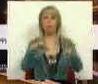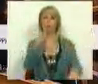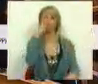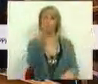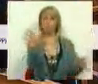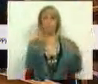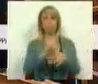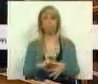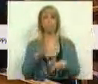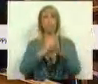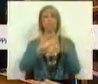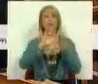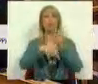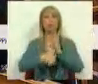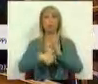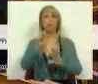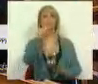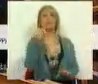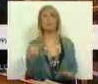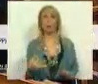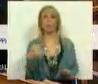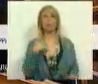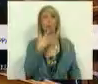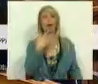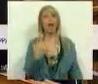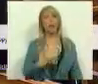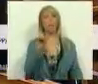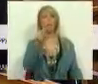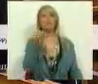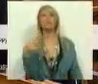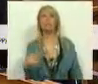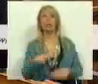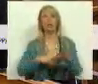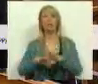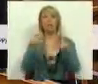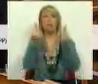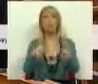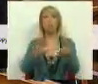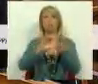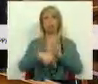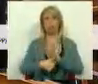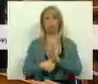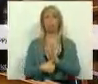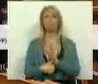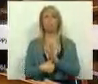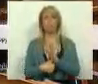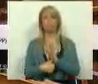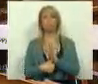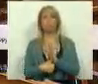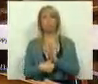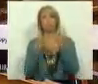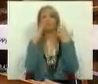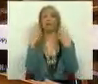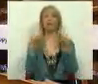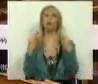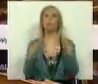ao projeto do PCP. Eu creio que o PCP fez um bom projeto. Fez um bom projeto e,